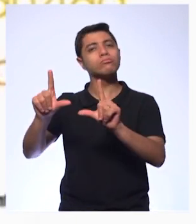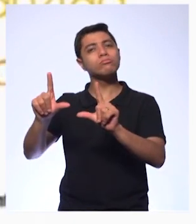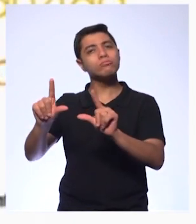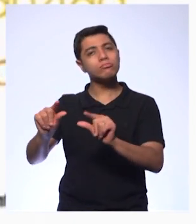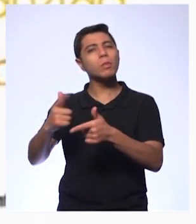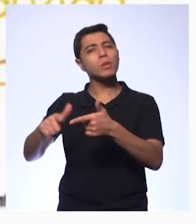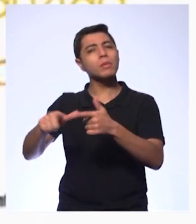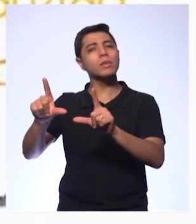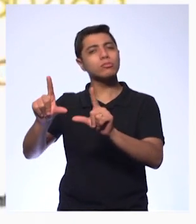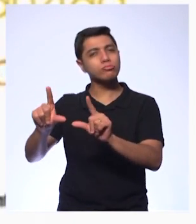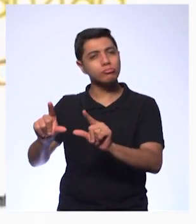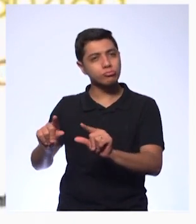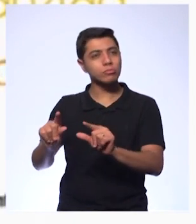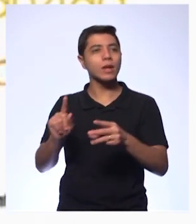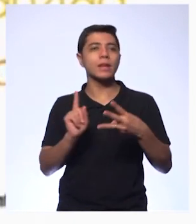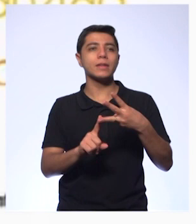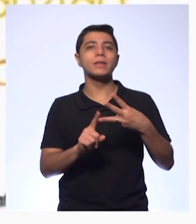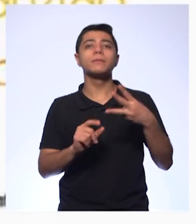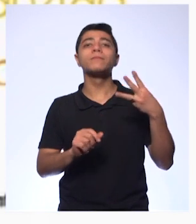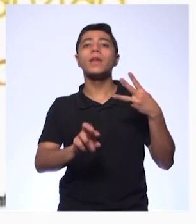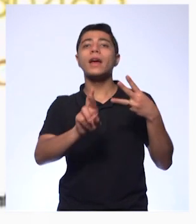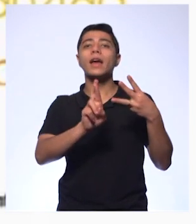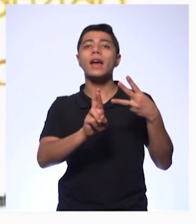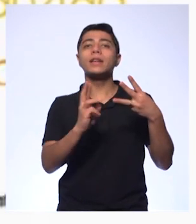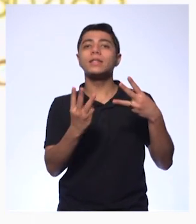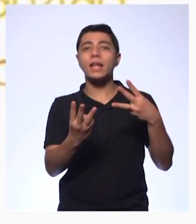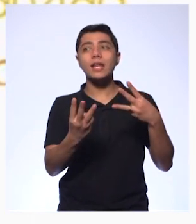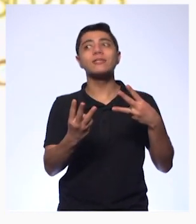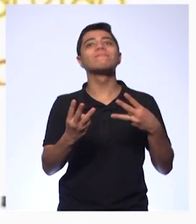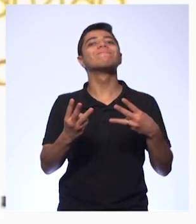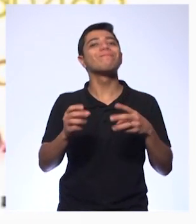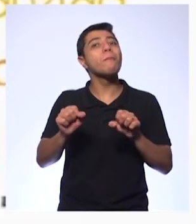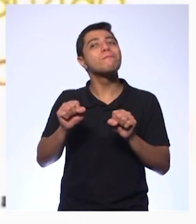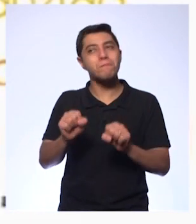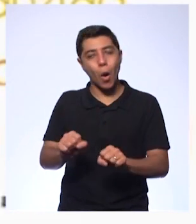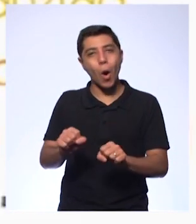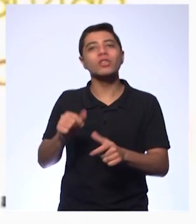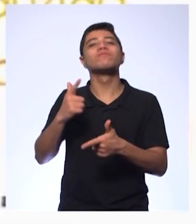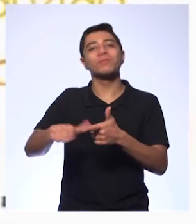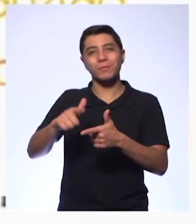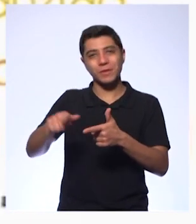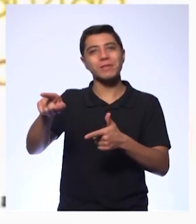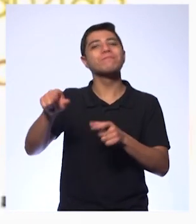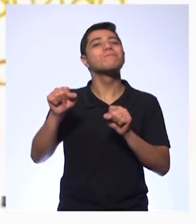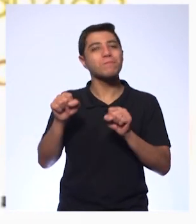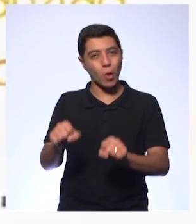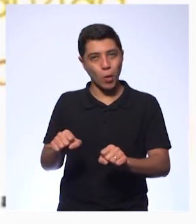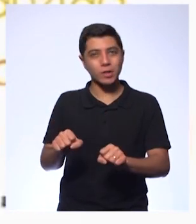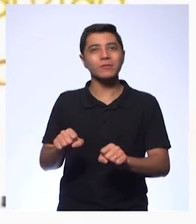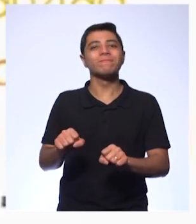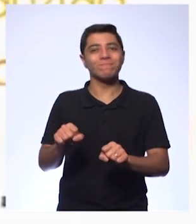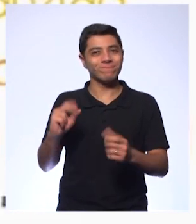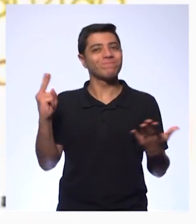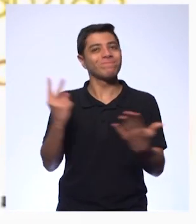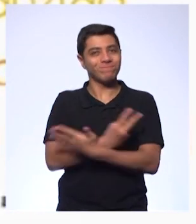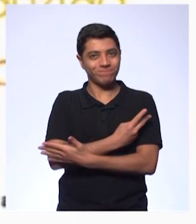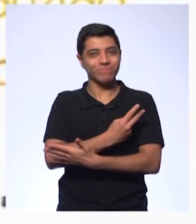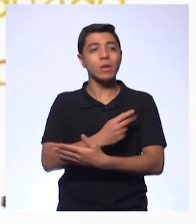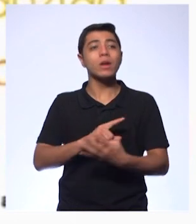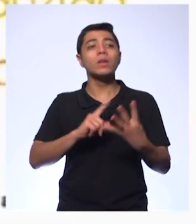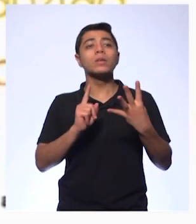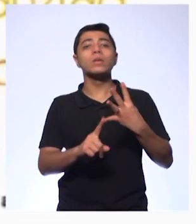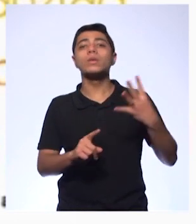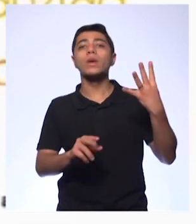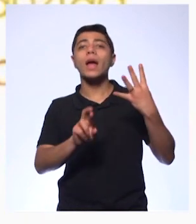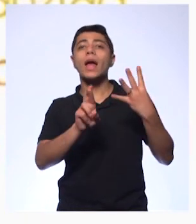R3, risco alto, quando é provável a ocorrência de acidentes. Grau R4, risco muito alto, quando é muito